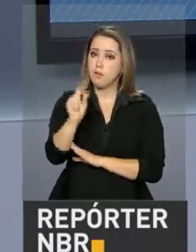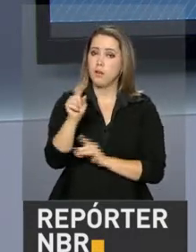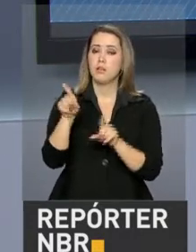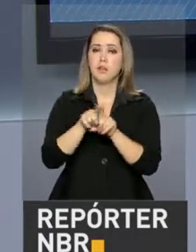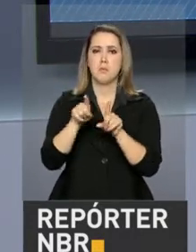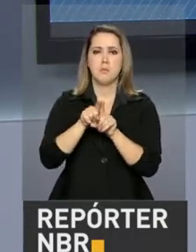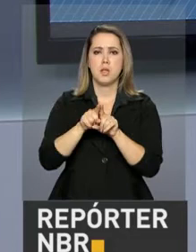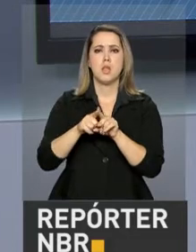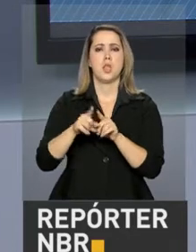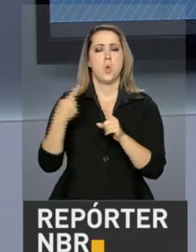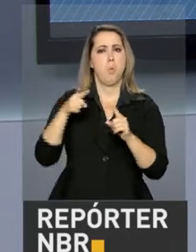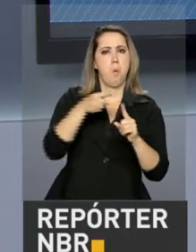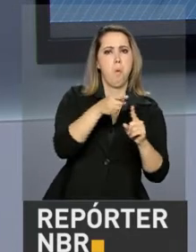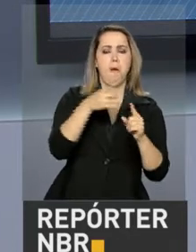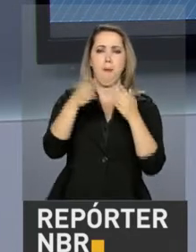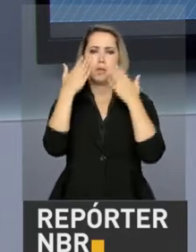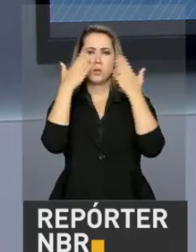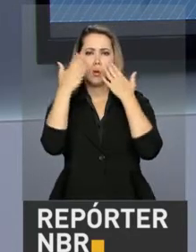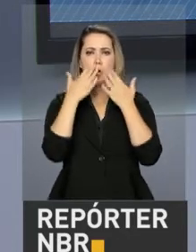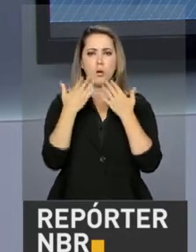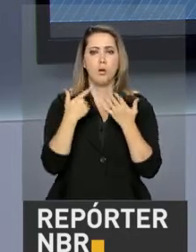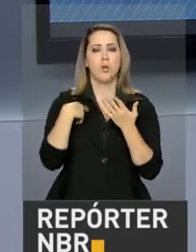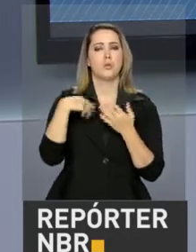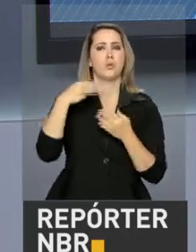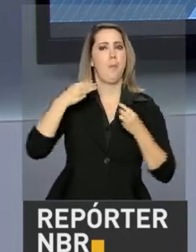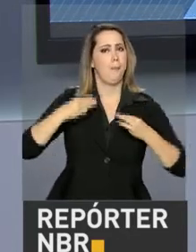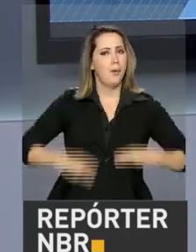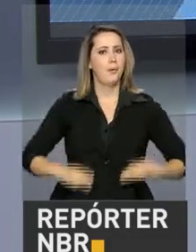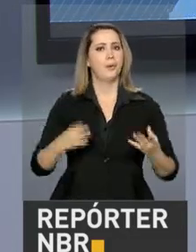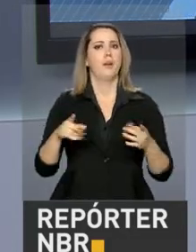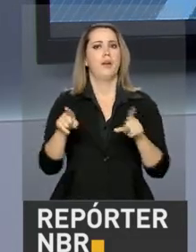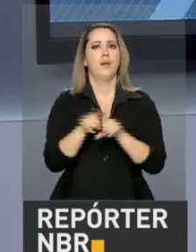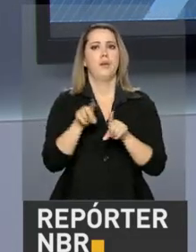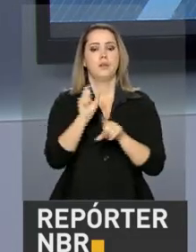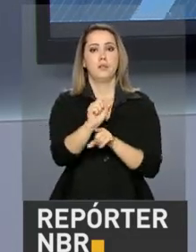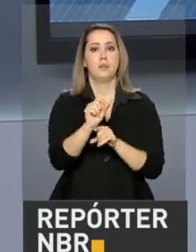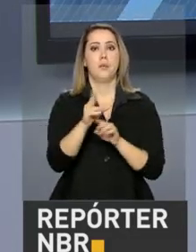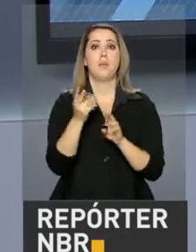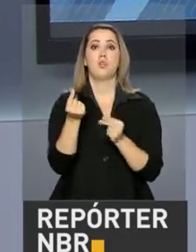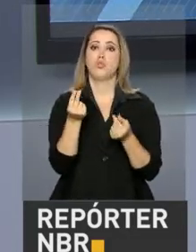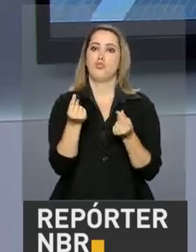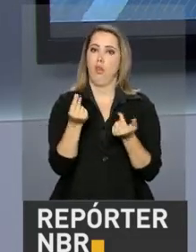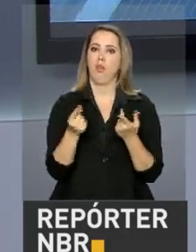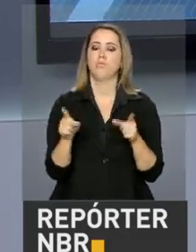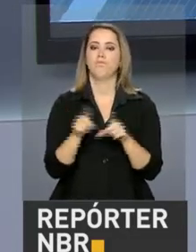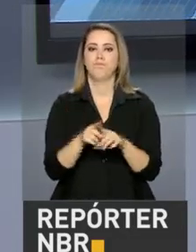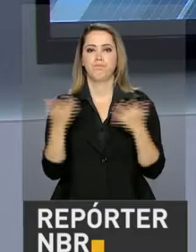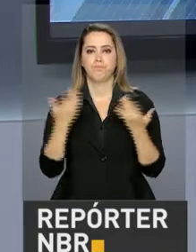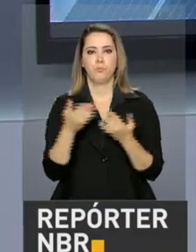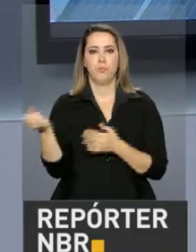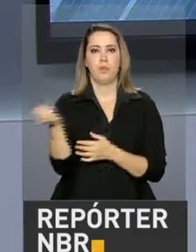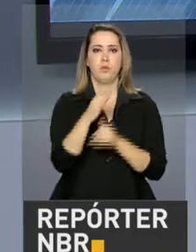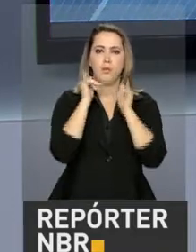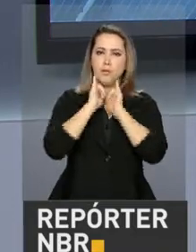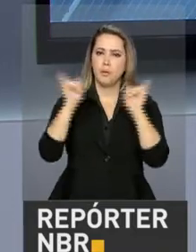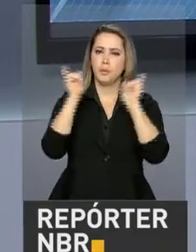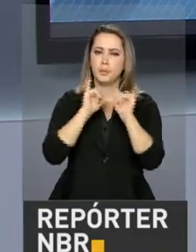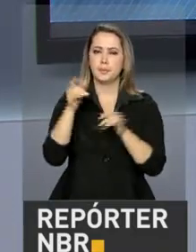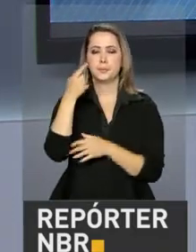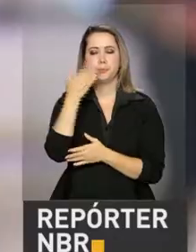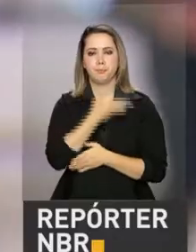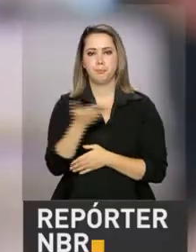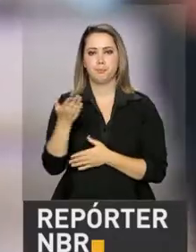abusos psicológico, moral e até patrimonial. O governo federal tem uma nova campanha de conscientização sobre o assunto.